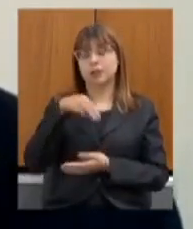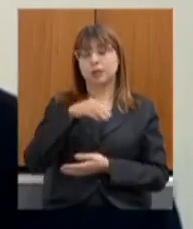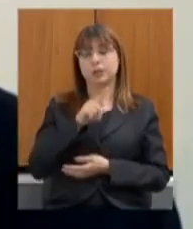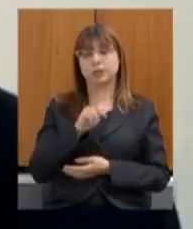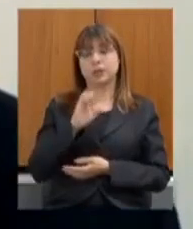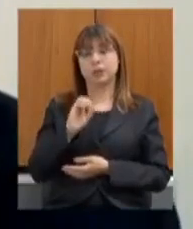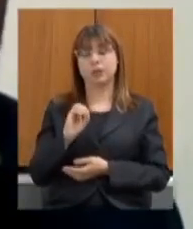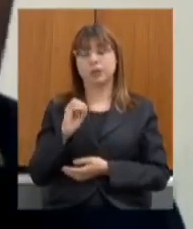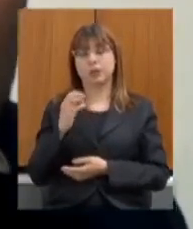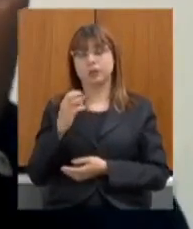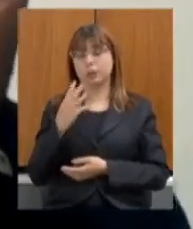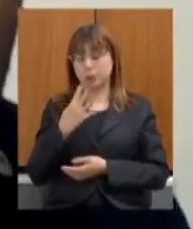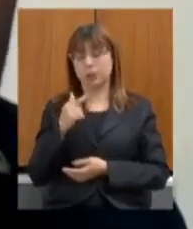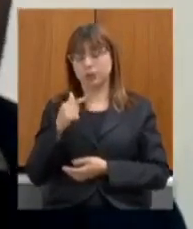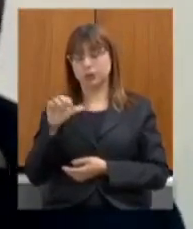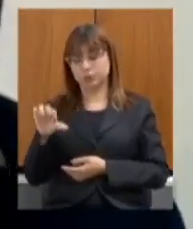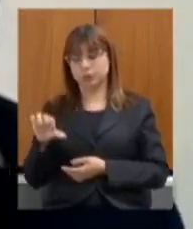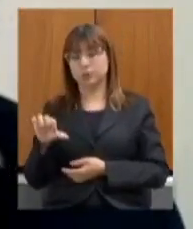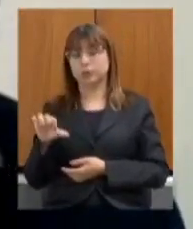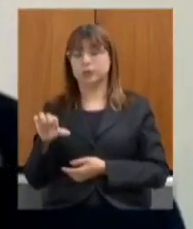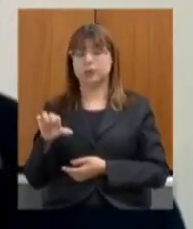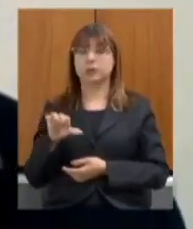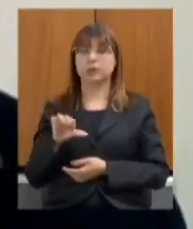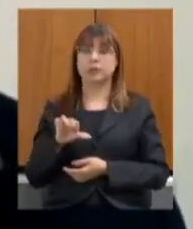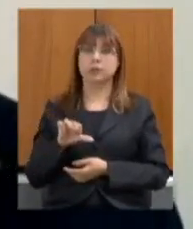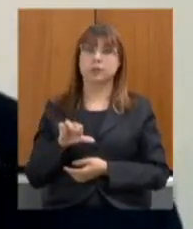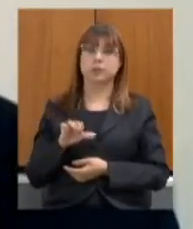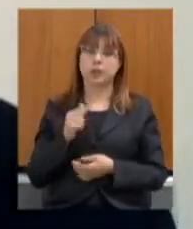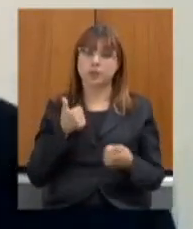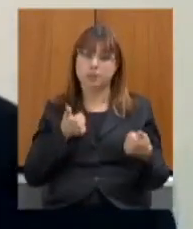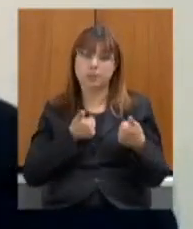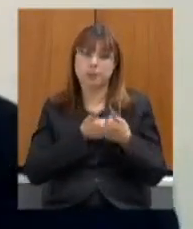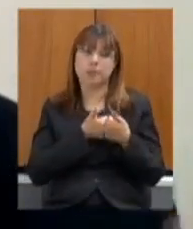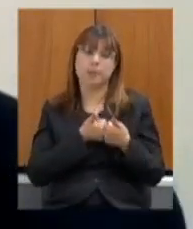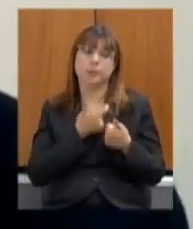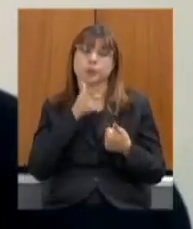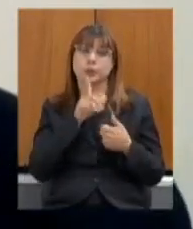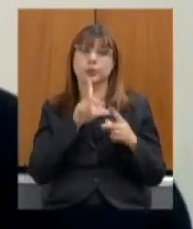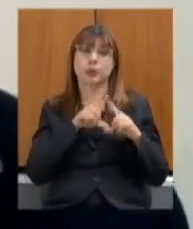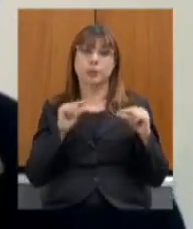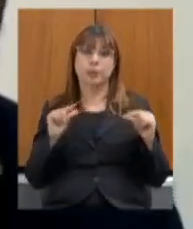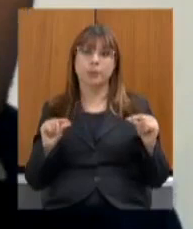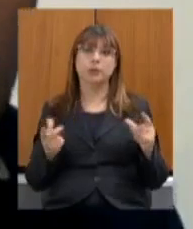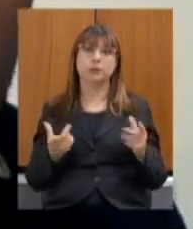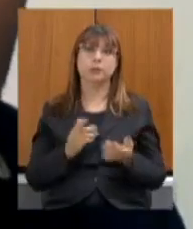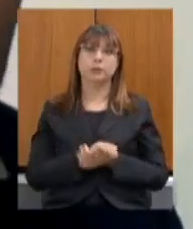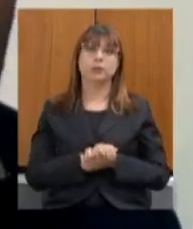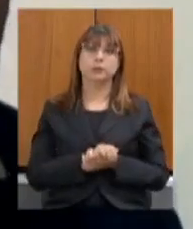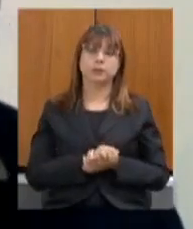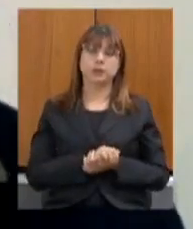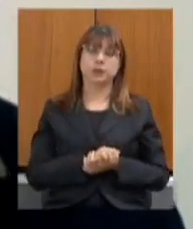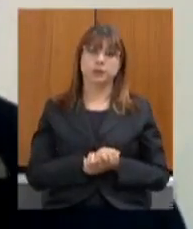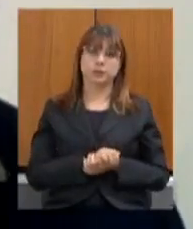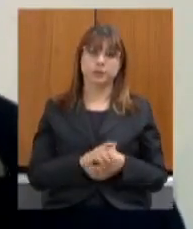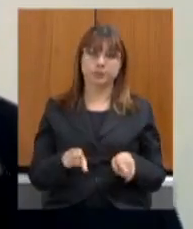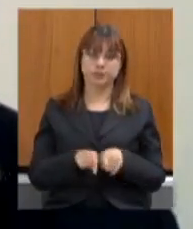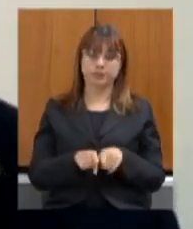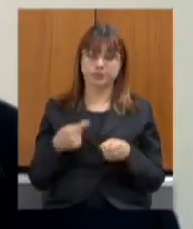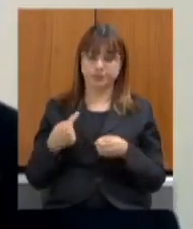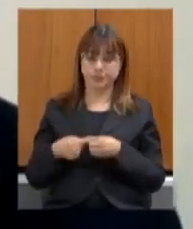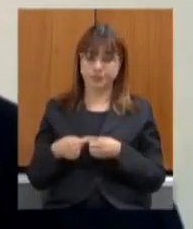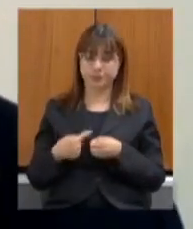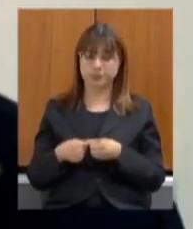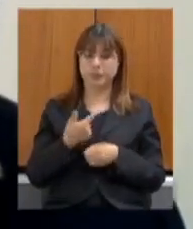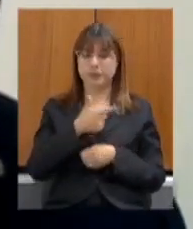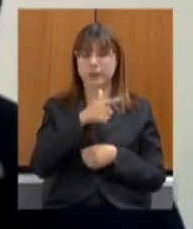479, trazendo Brasília mais próximo, ou que seja a interligação do nosso município de Senhora das